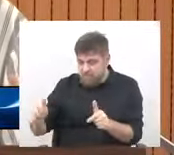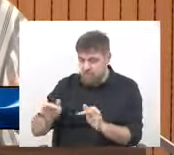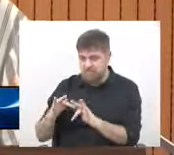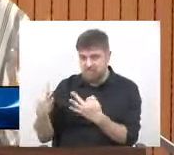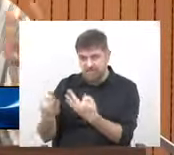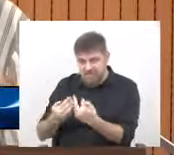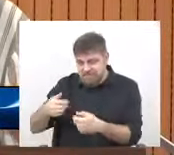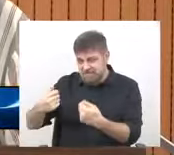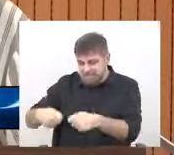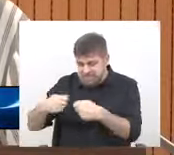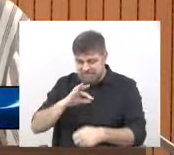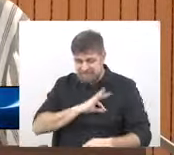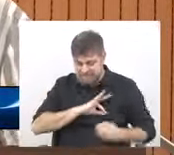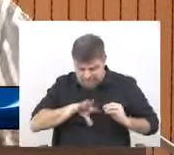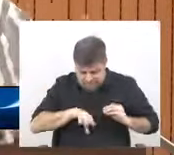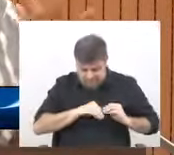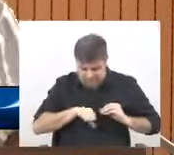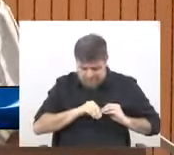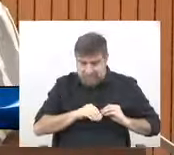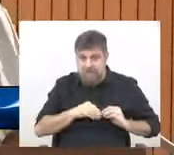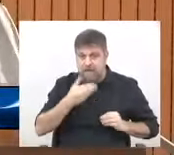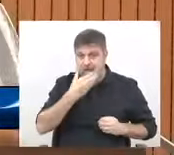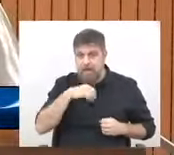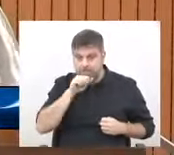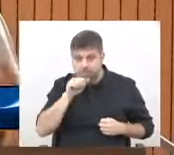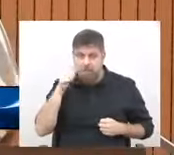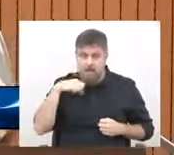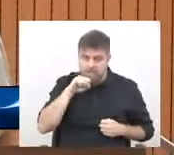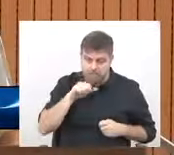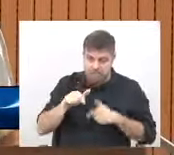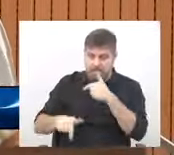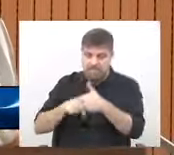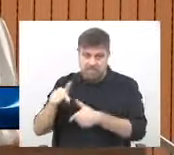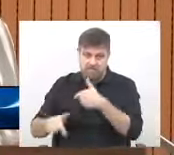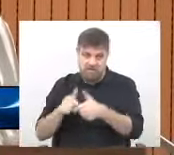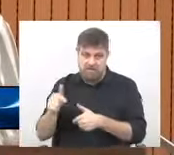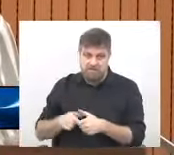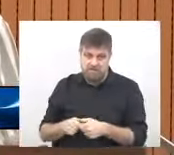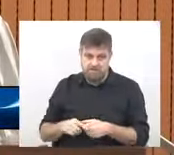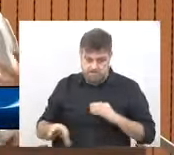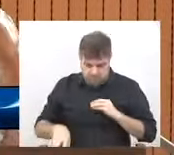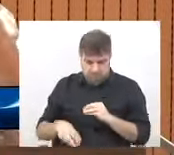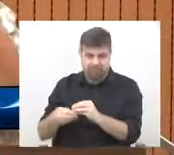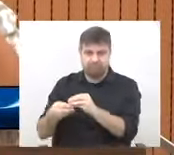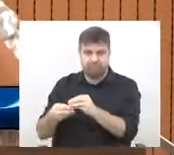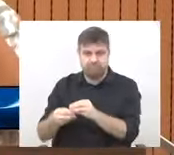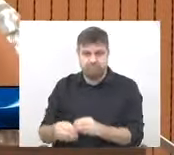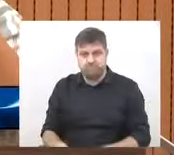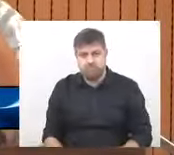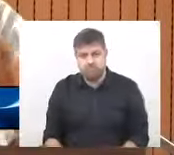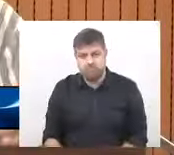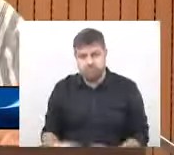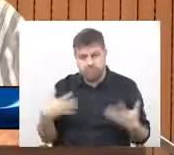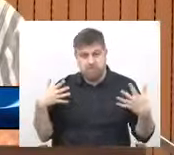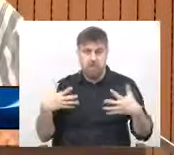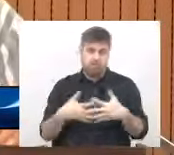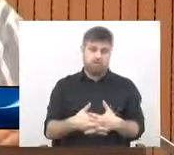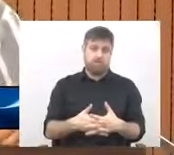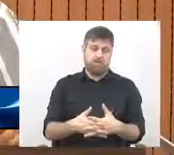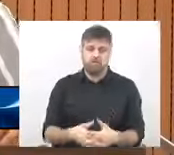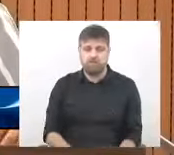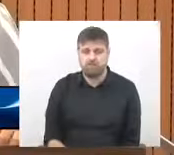de salários de pais e mães para conseguir dar conta da renda familiar. Então, é uma situação muito complicada.